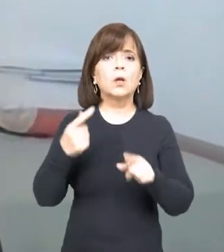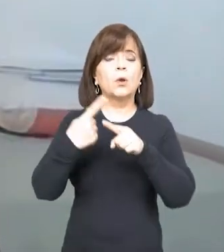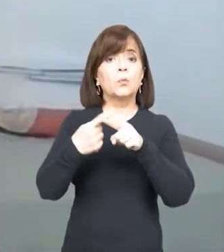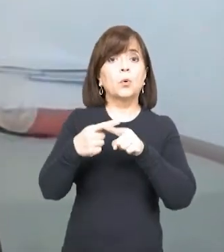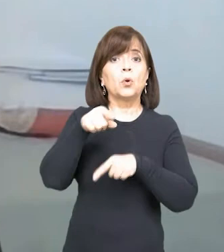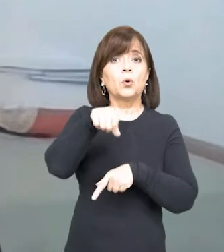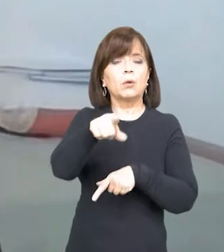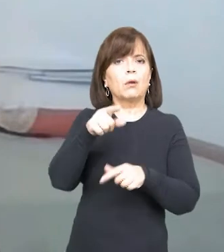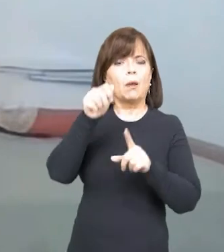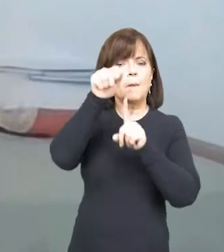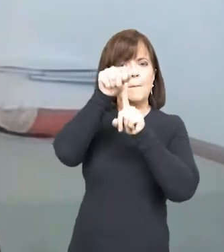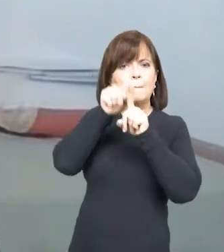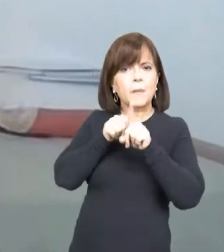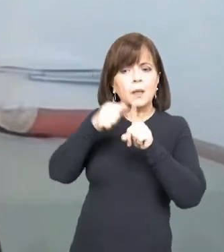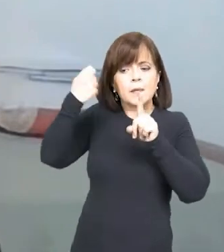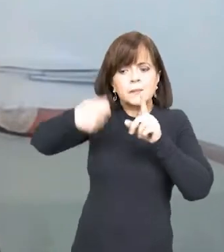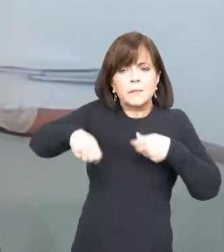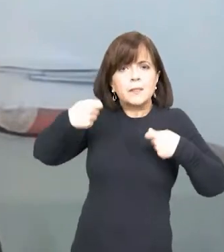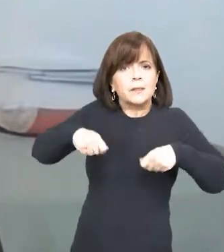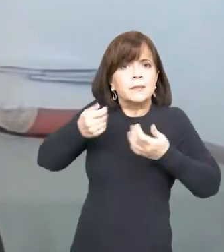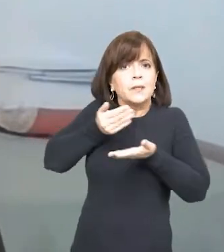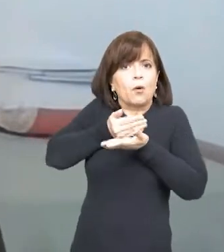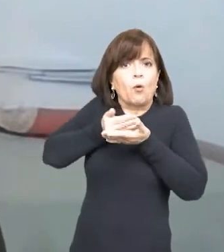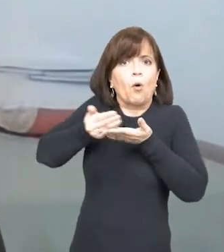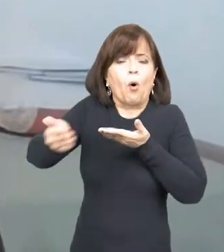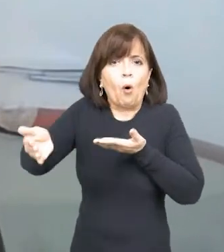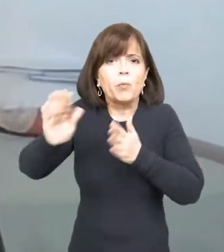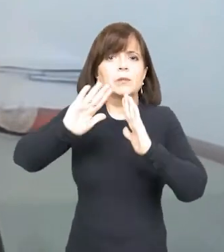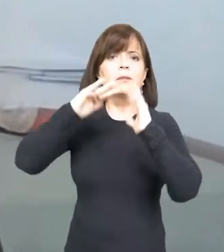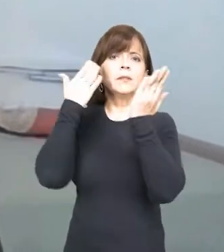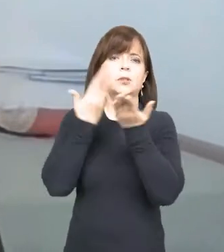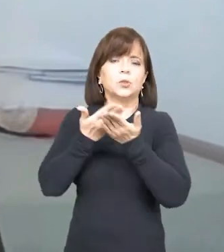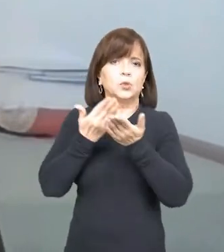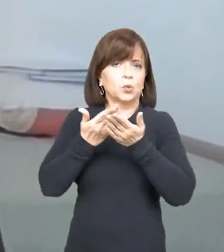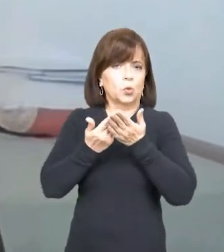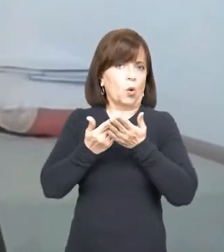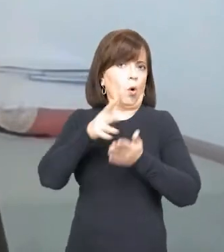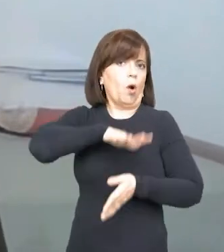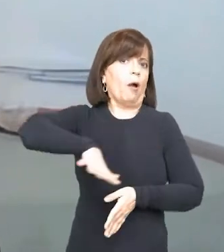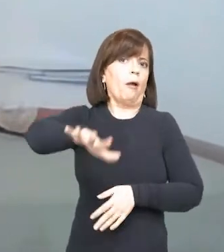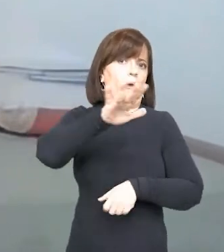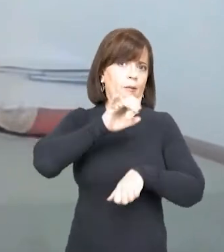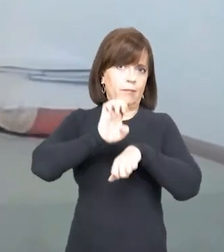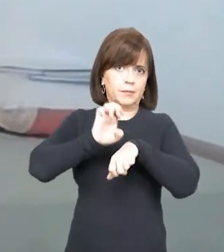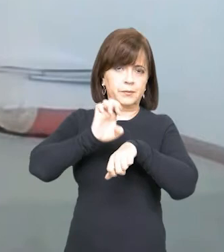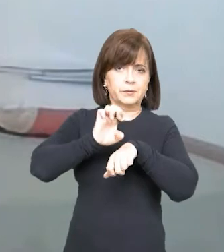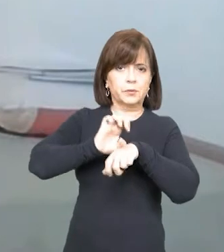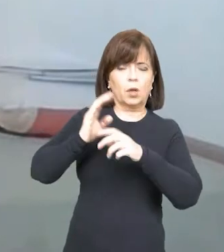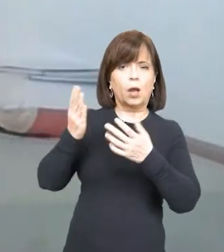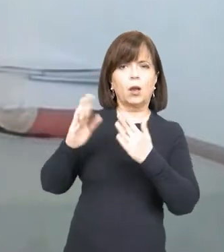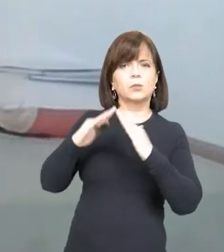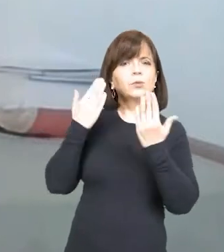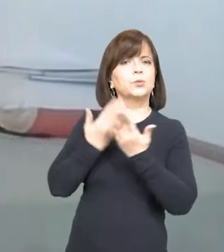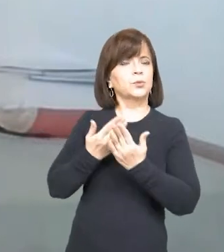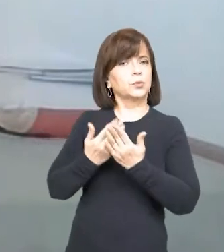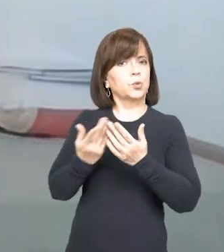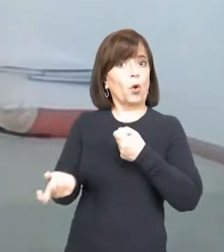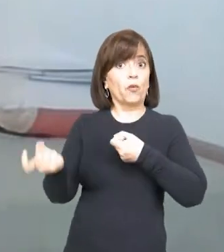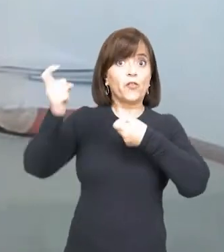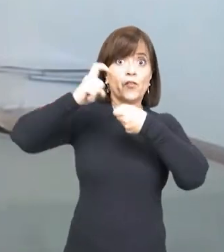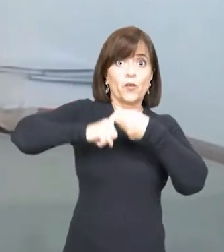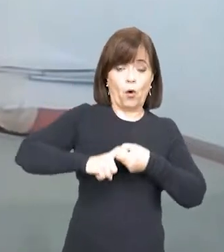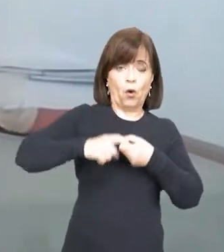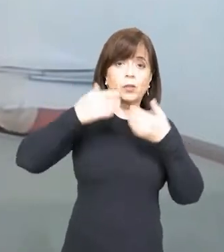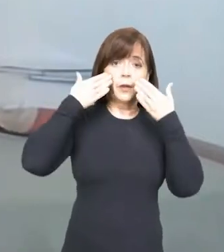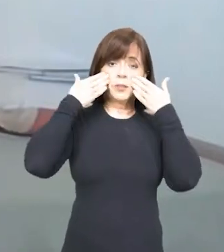presenciais, num mês que era o reinício do ano letivo na rede estadual, que tinha previsto o retorno das atividades presenciais